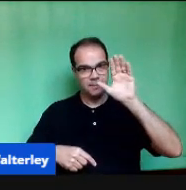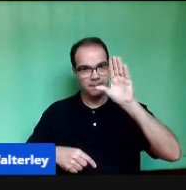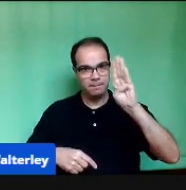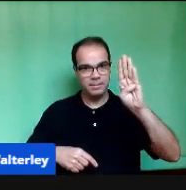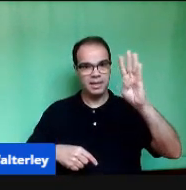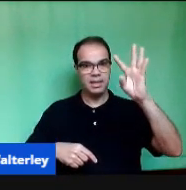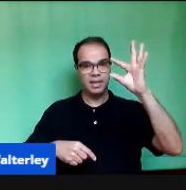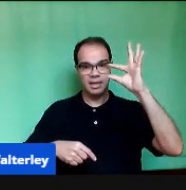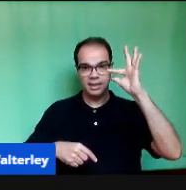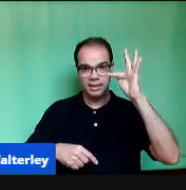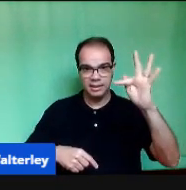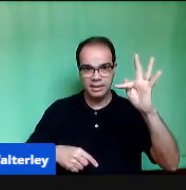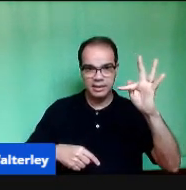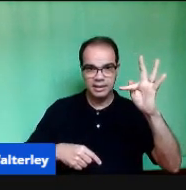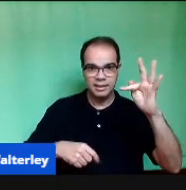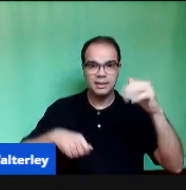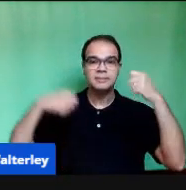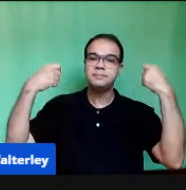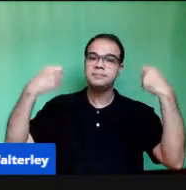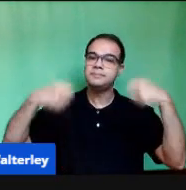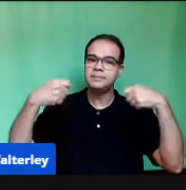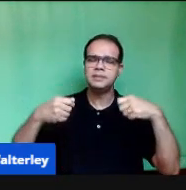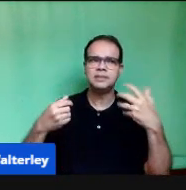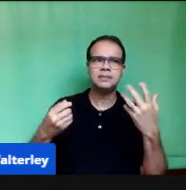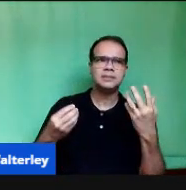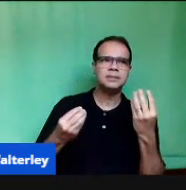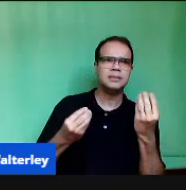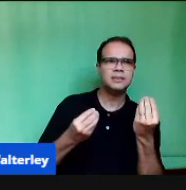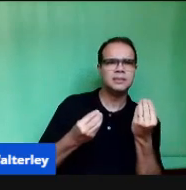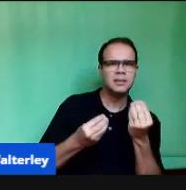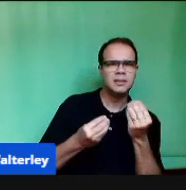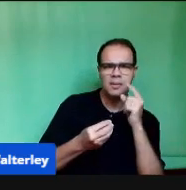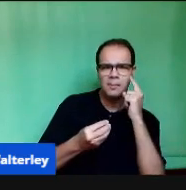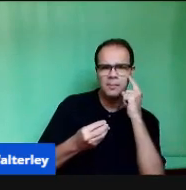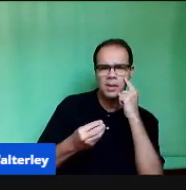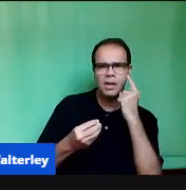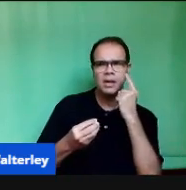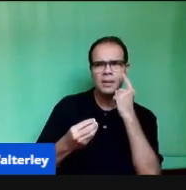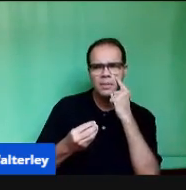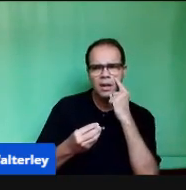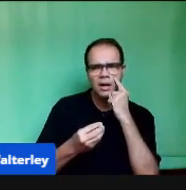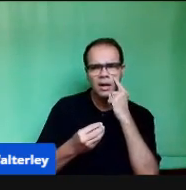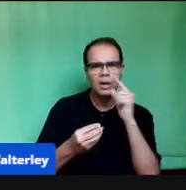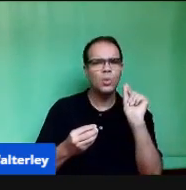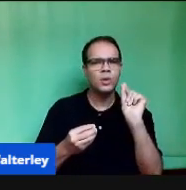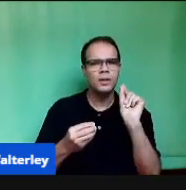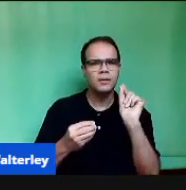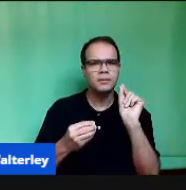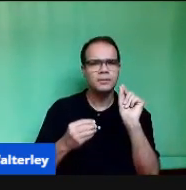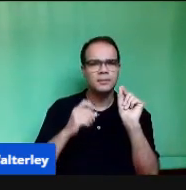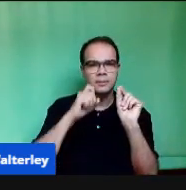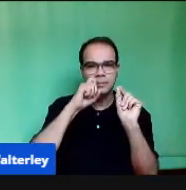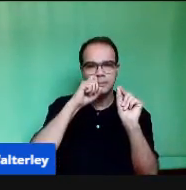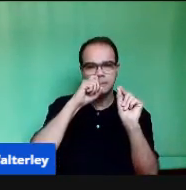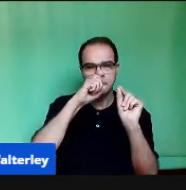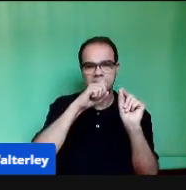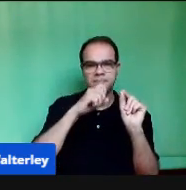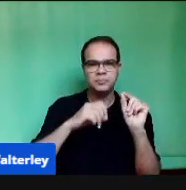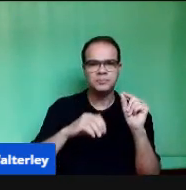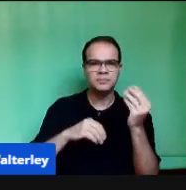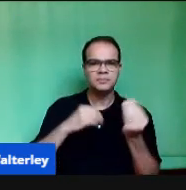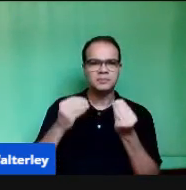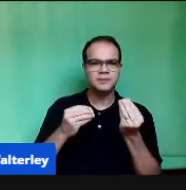alinharmos alguns conceitos. Quando eu falo de orientação sexual, eu falo do desejo afetivo que eu tenho